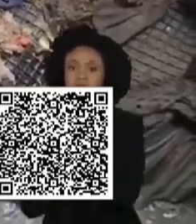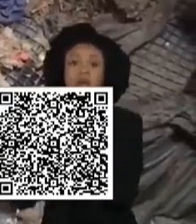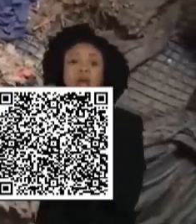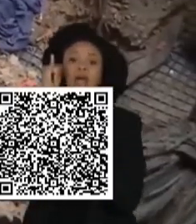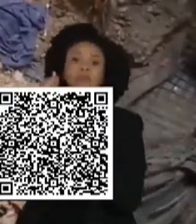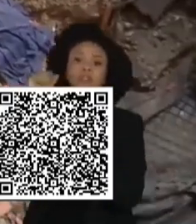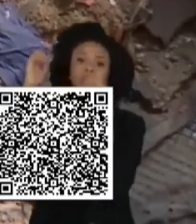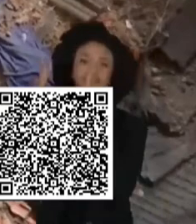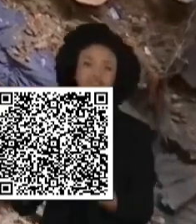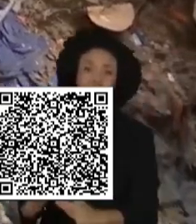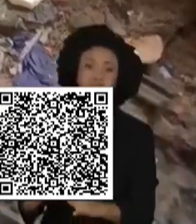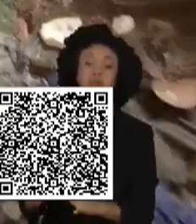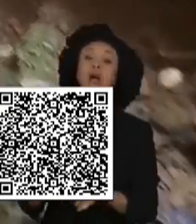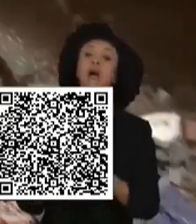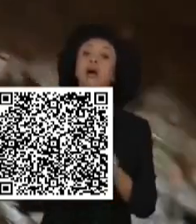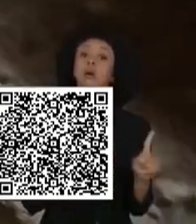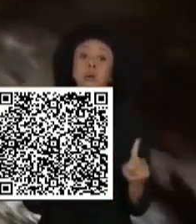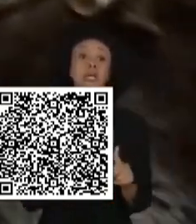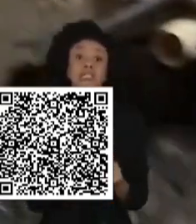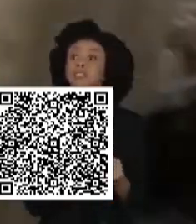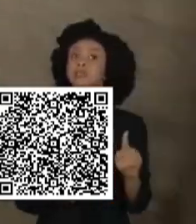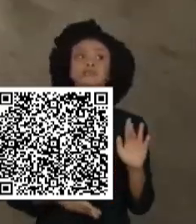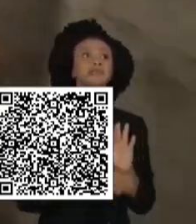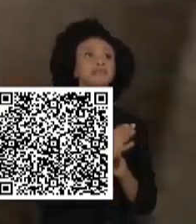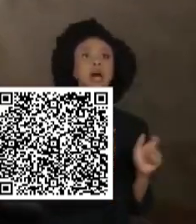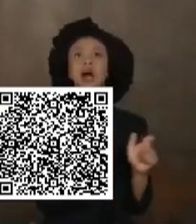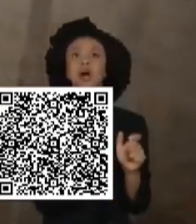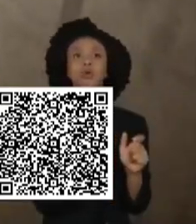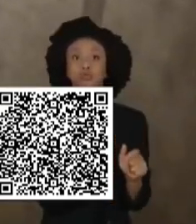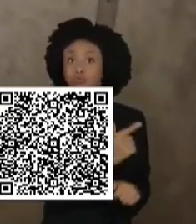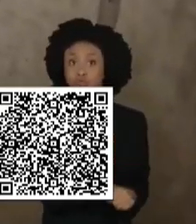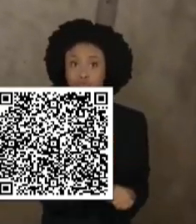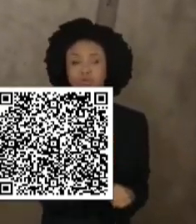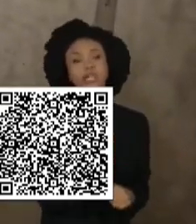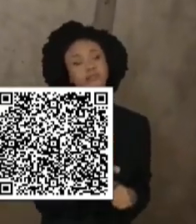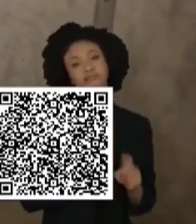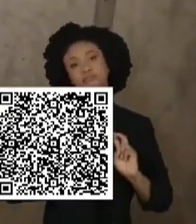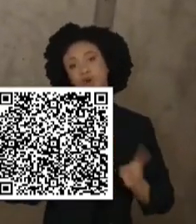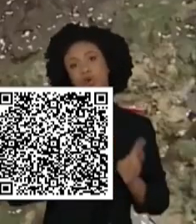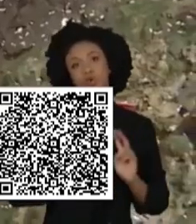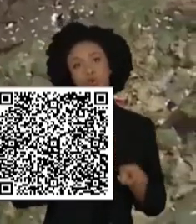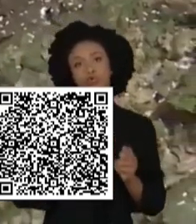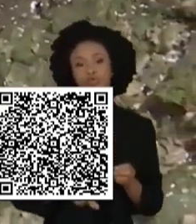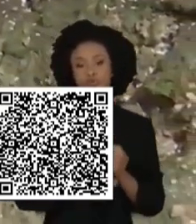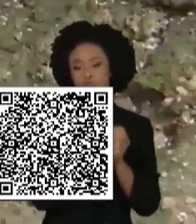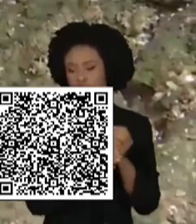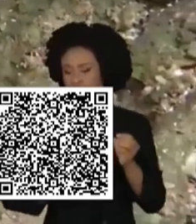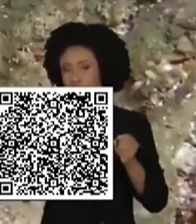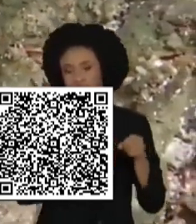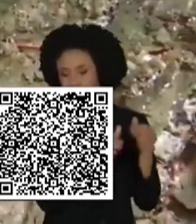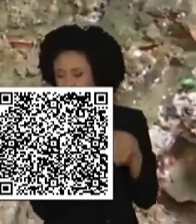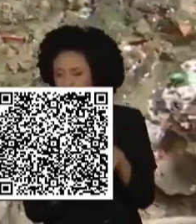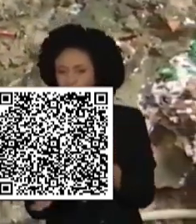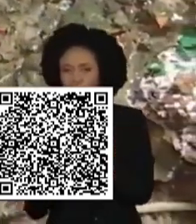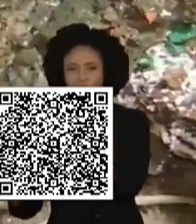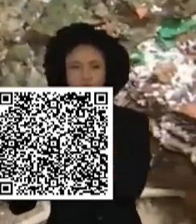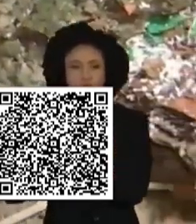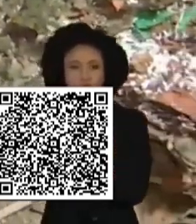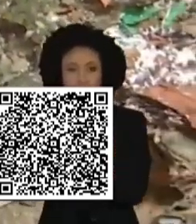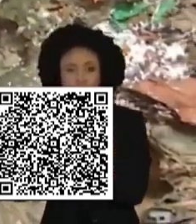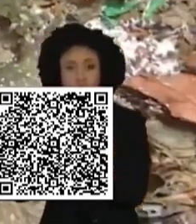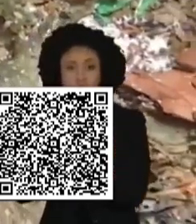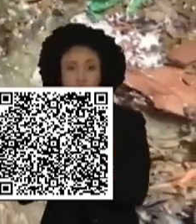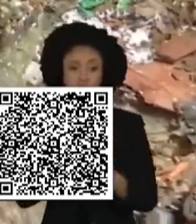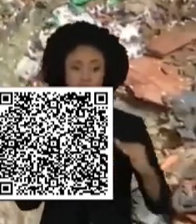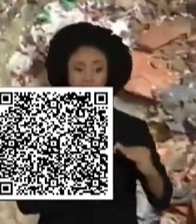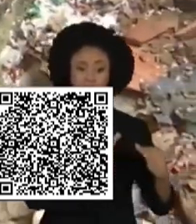desmoronamentos. Enquanto isso, quem não tem para onde ir, continua vivendo ao lado do esgoto que passa entre as casas e que